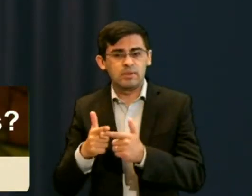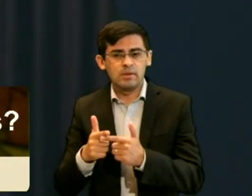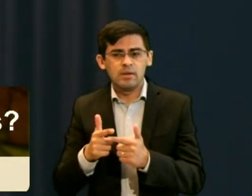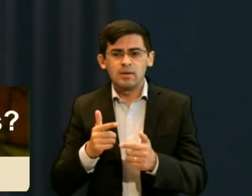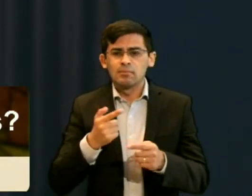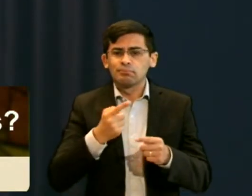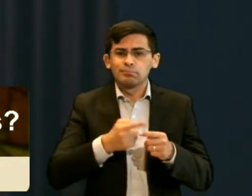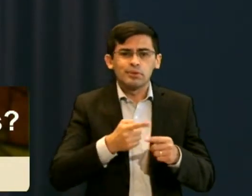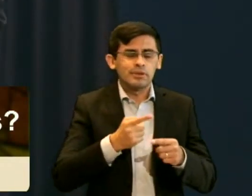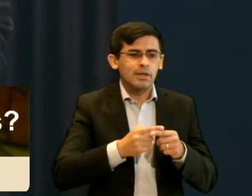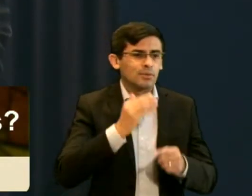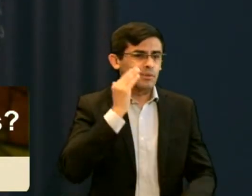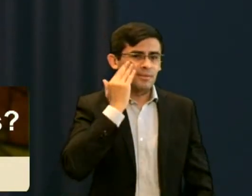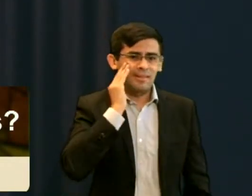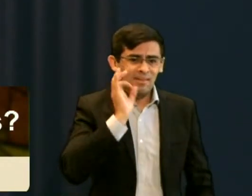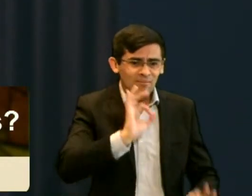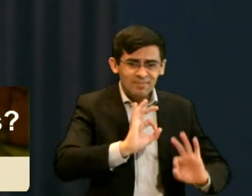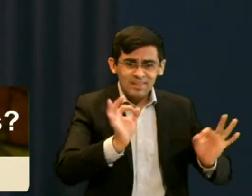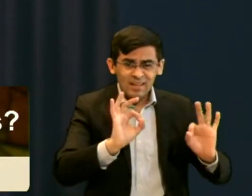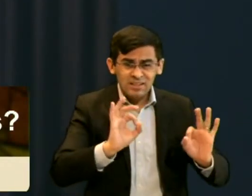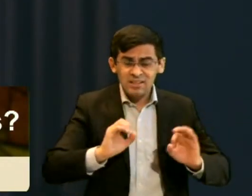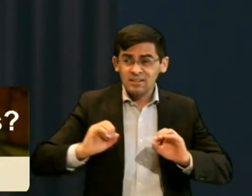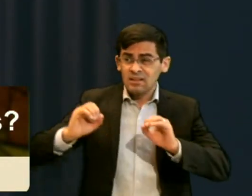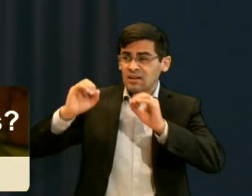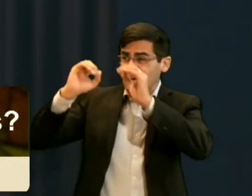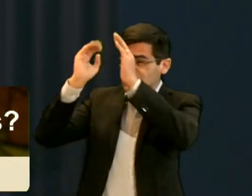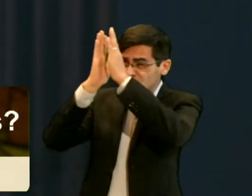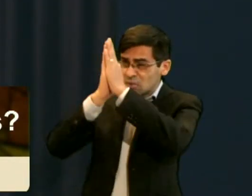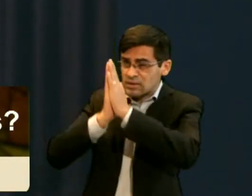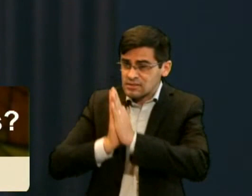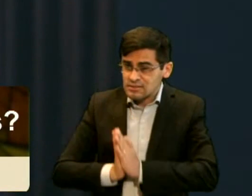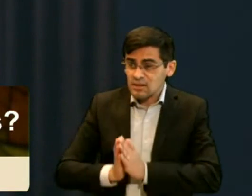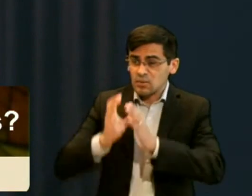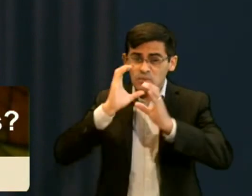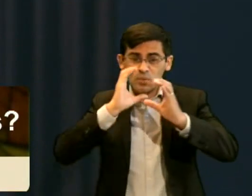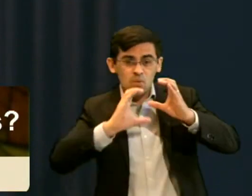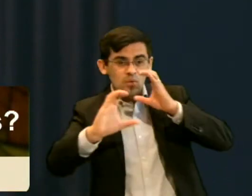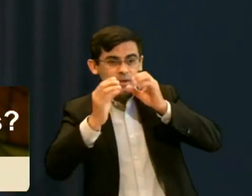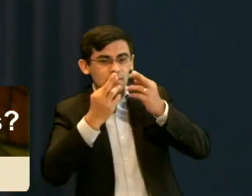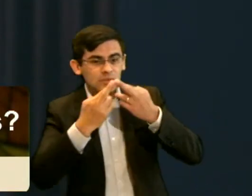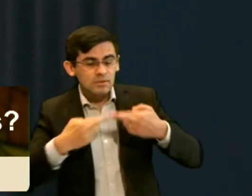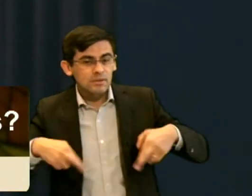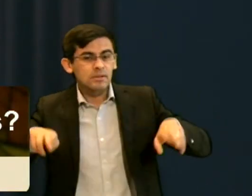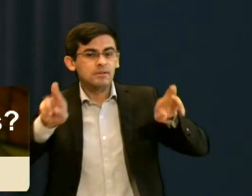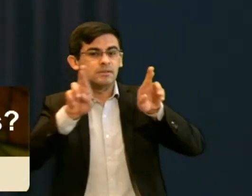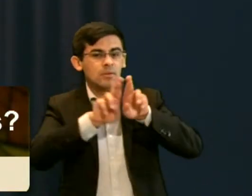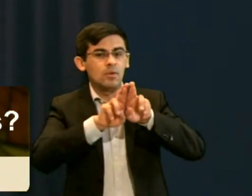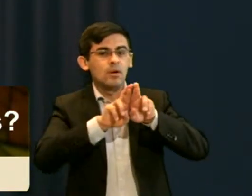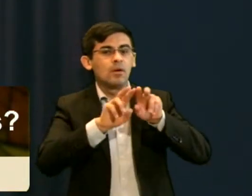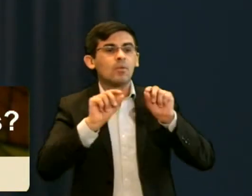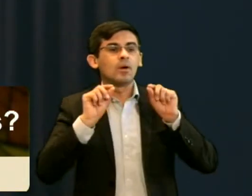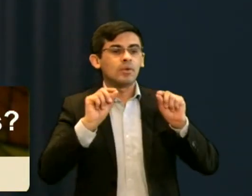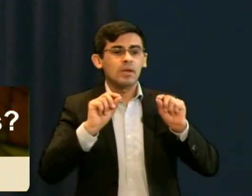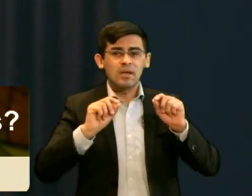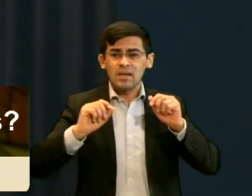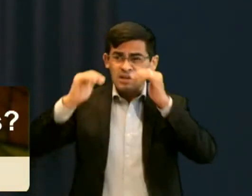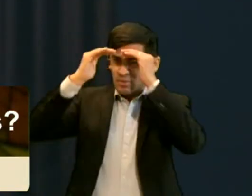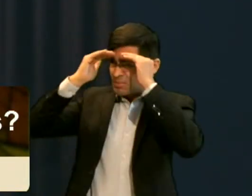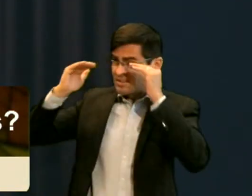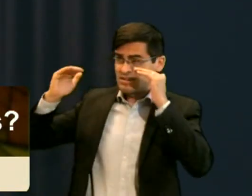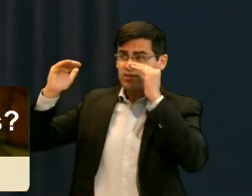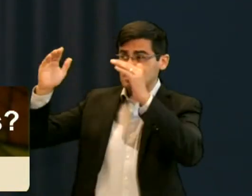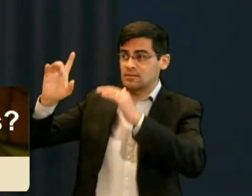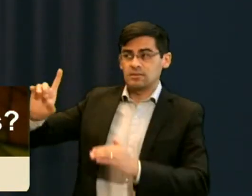porque não entendeu que a adoração, o cântico reparador, tem a ver com se entregar à lei do